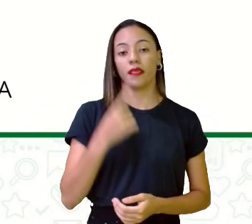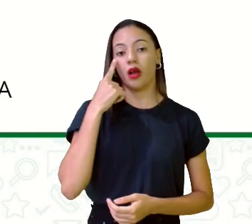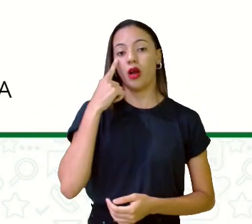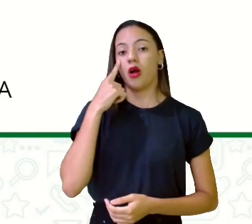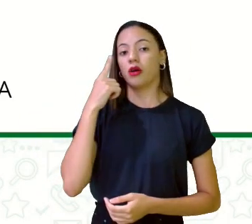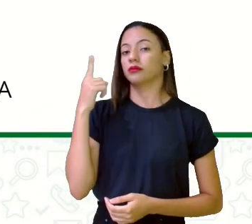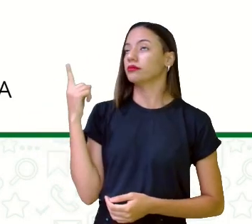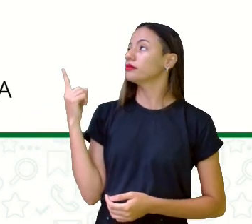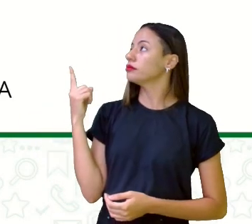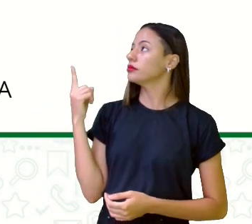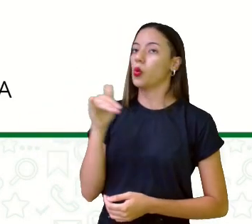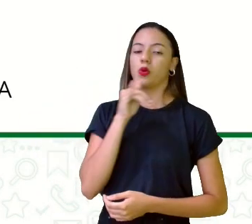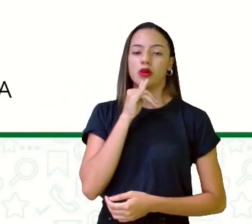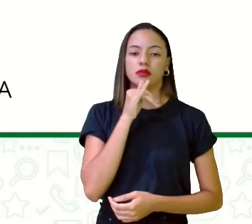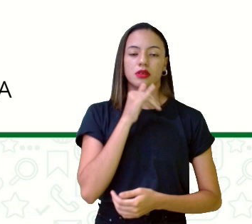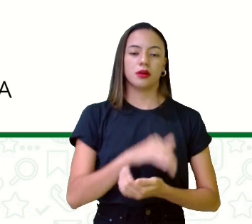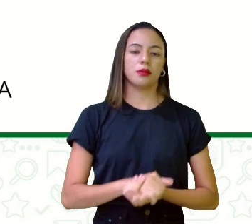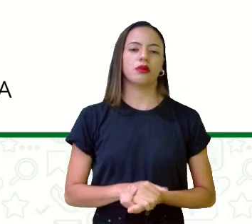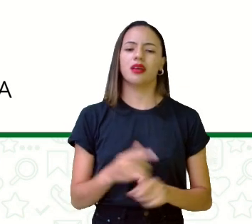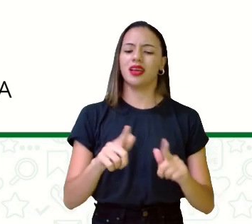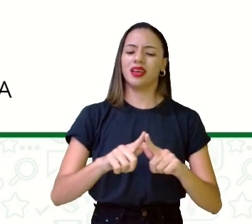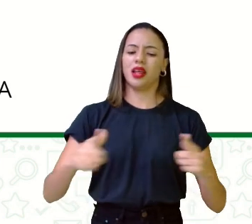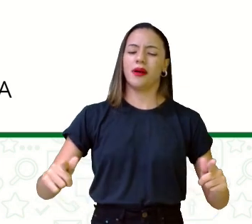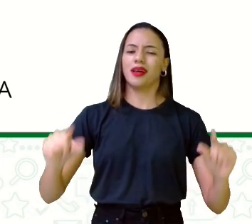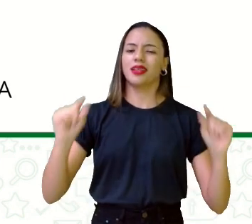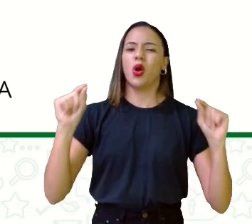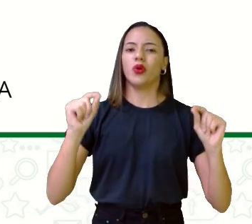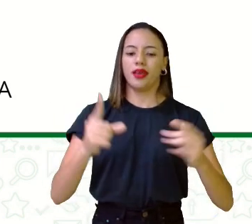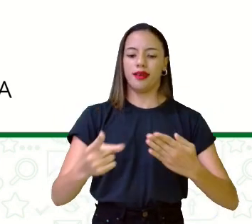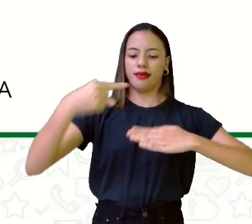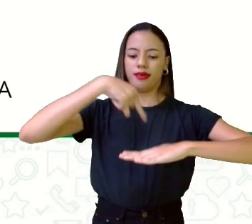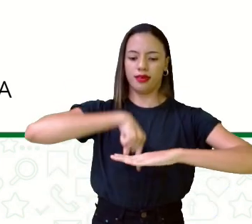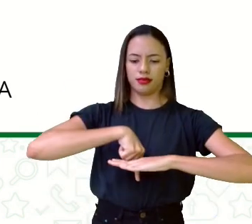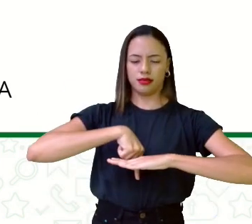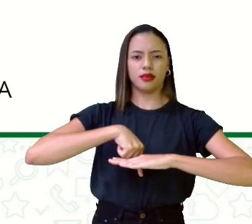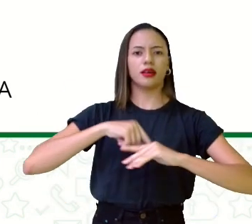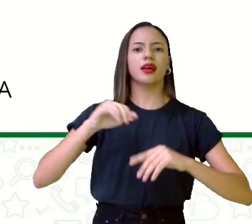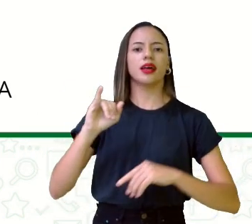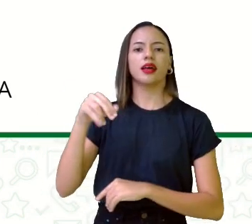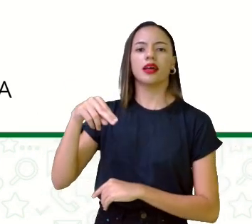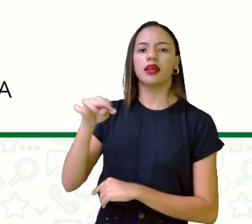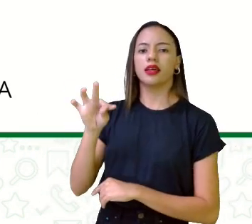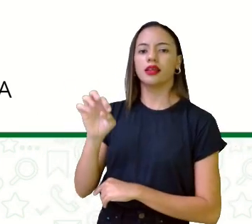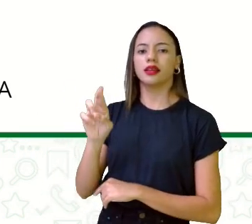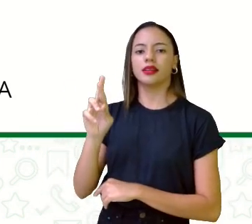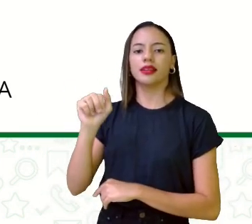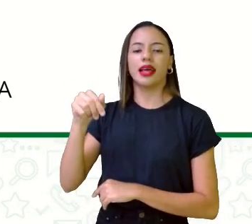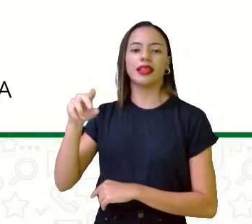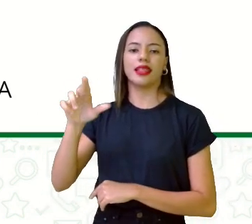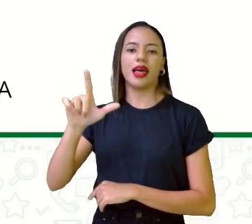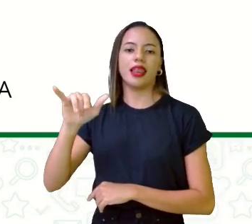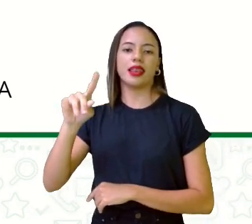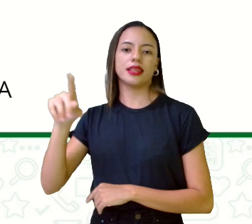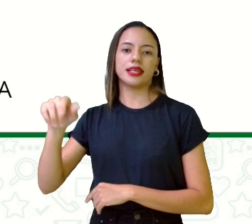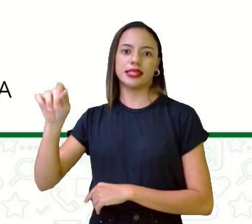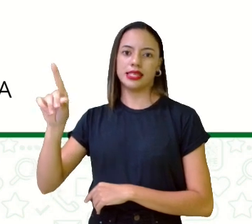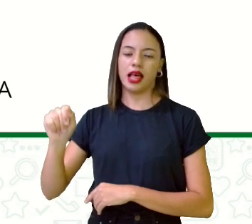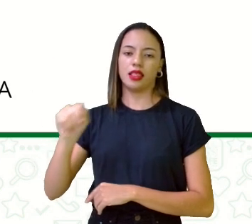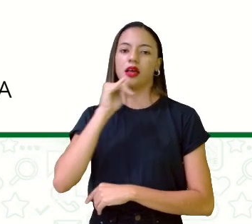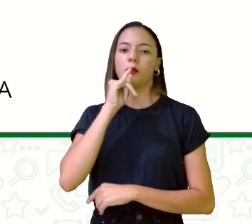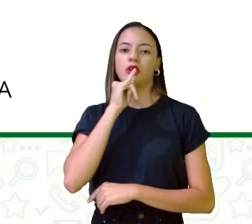exemplo, não é? Então, o que é gramática internalizada, não é? É o conjunto de regras da língua que já nasce com